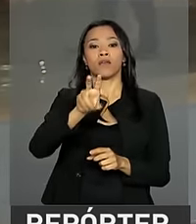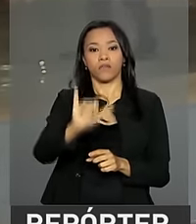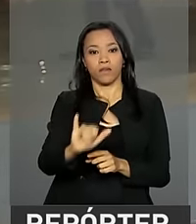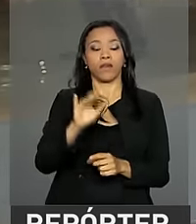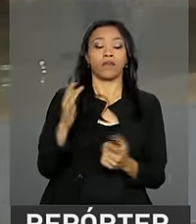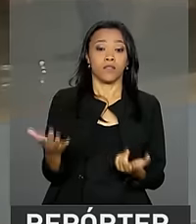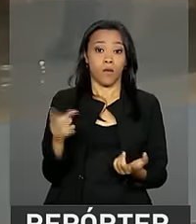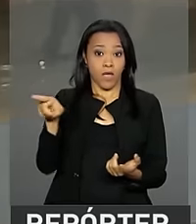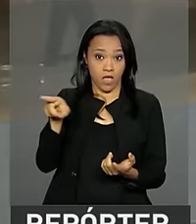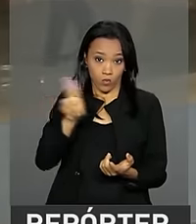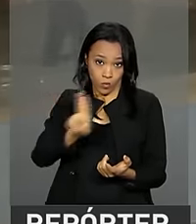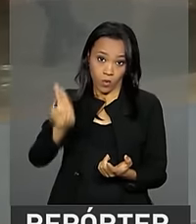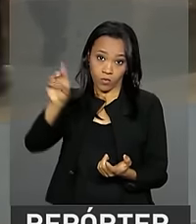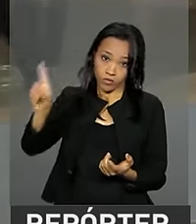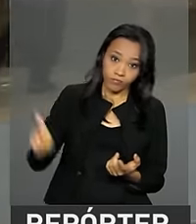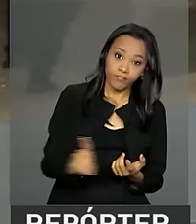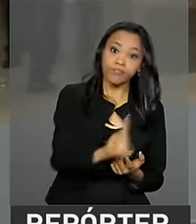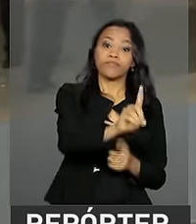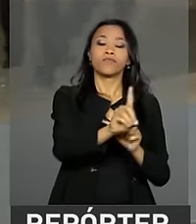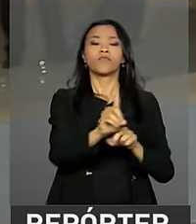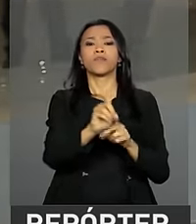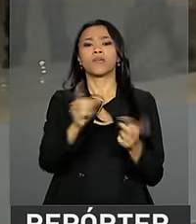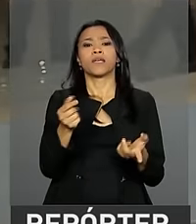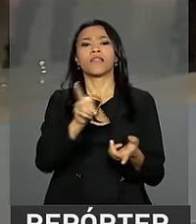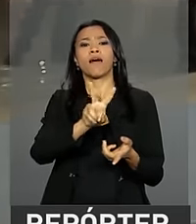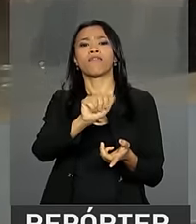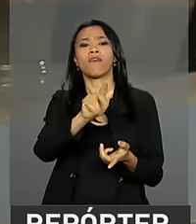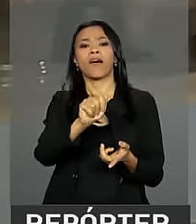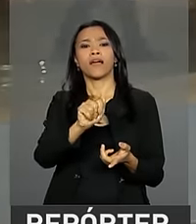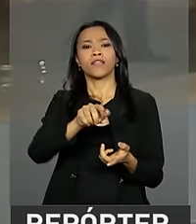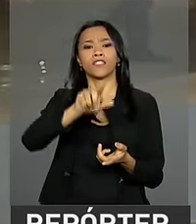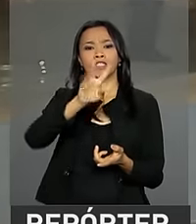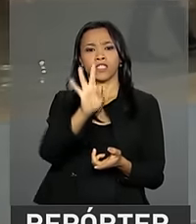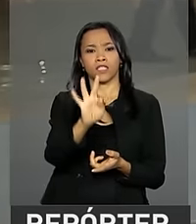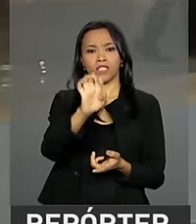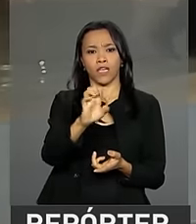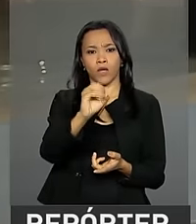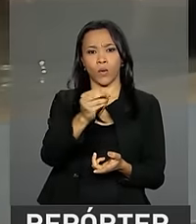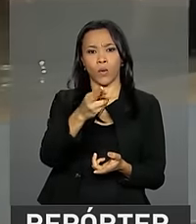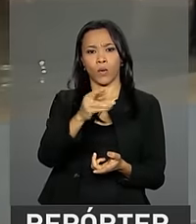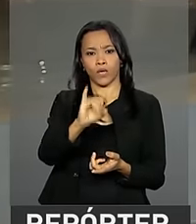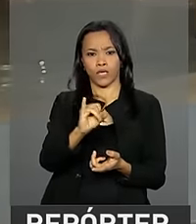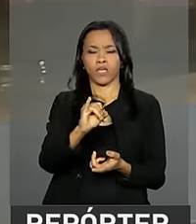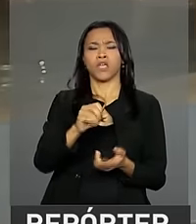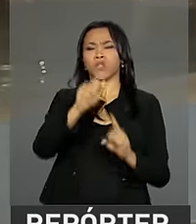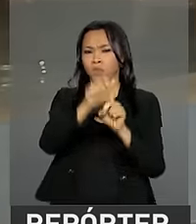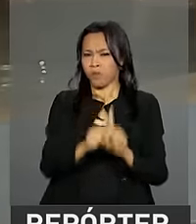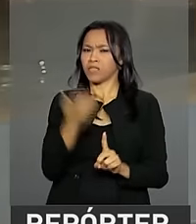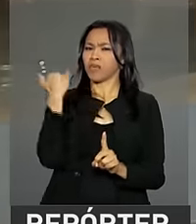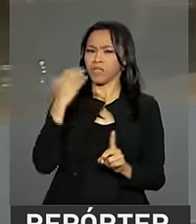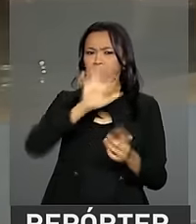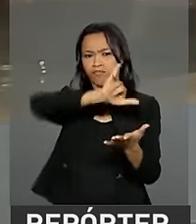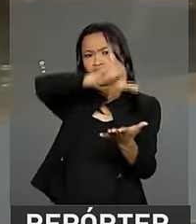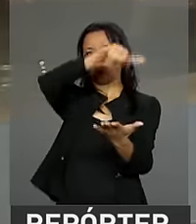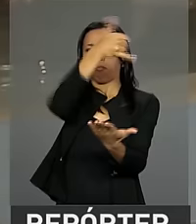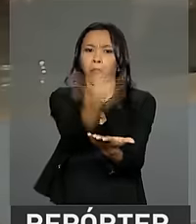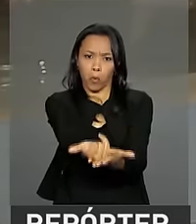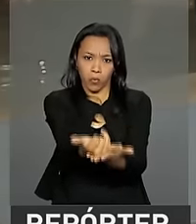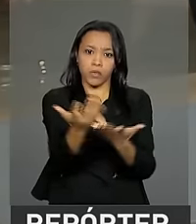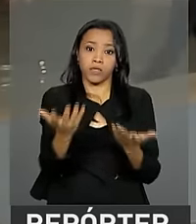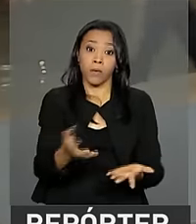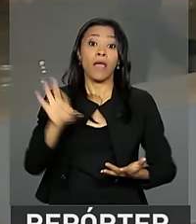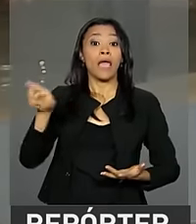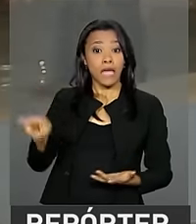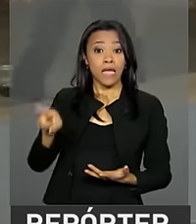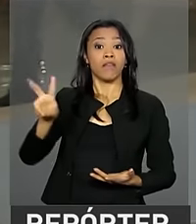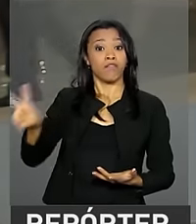foi indicado ao Supremo Tribunal Federal na vaga de Teori Zavascki, morto no mês passado. Bom, agora ele deve passar